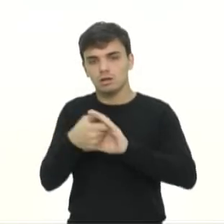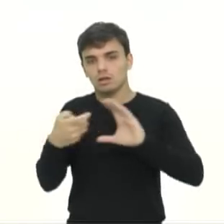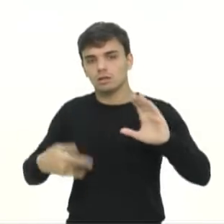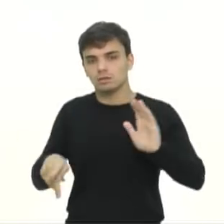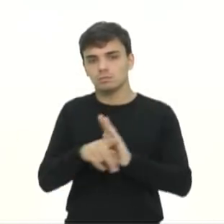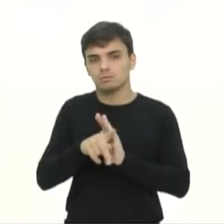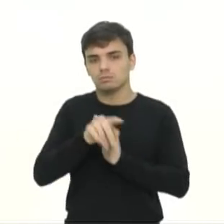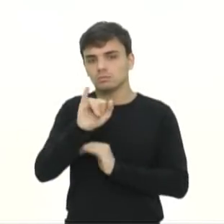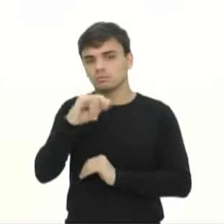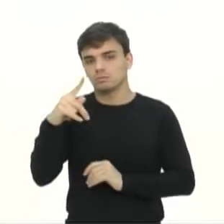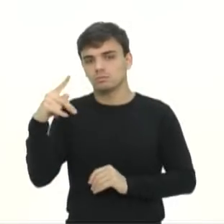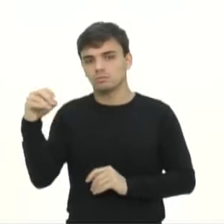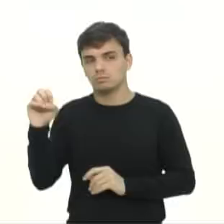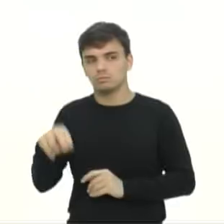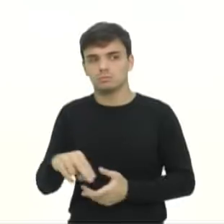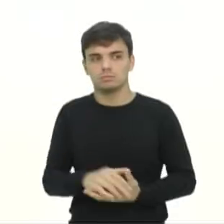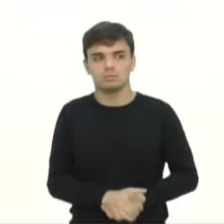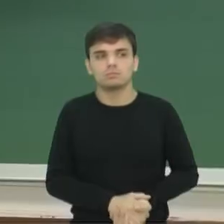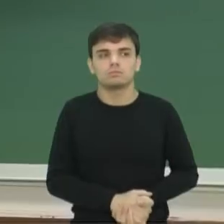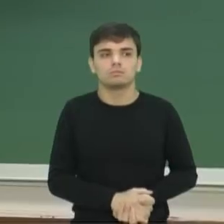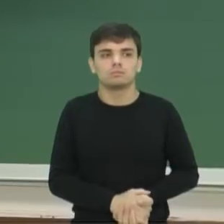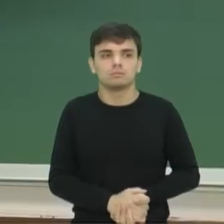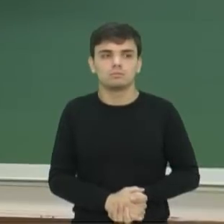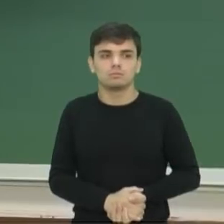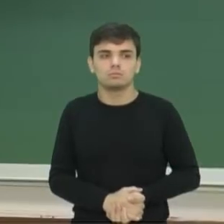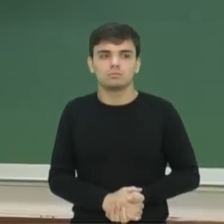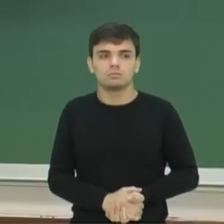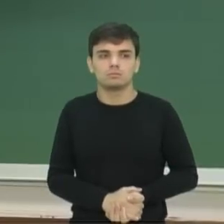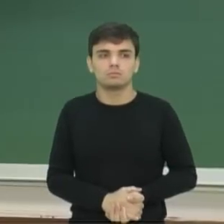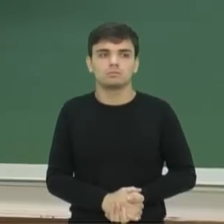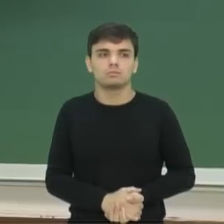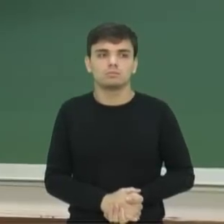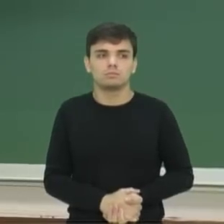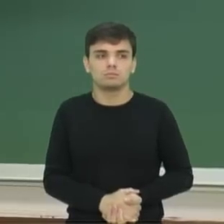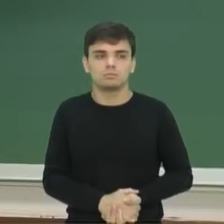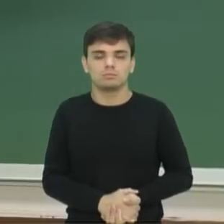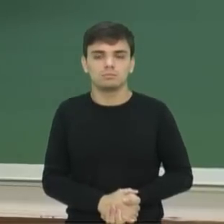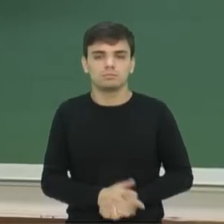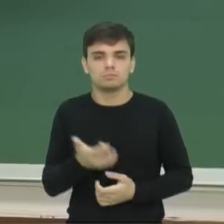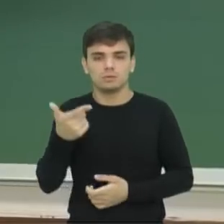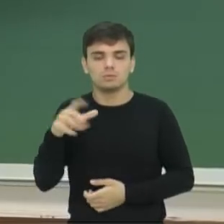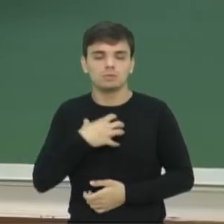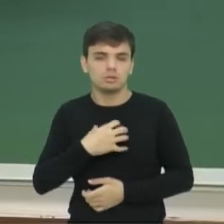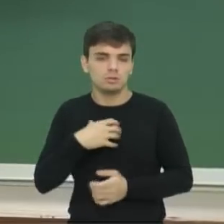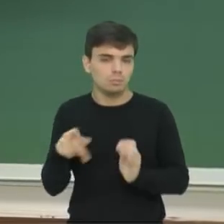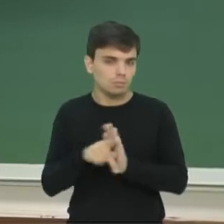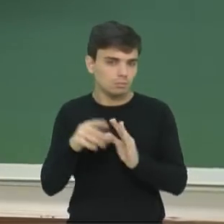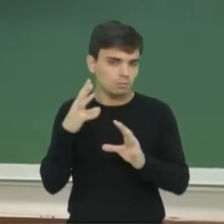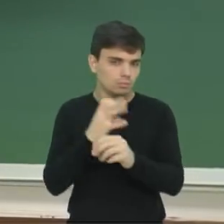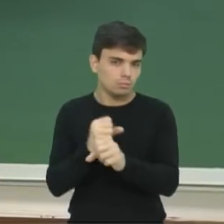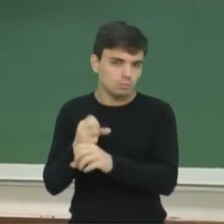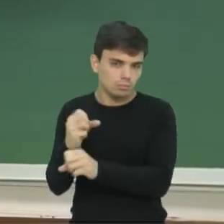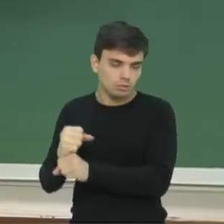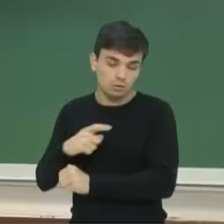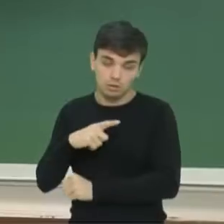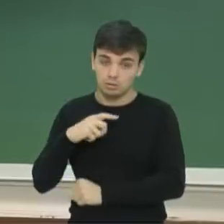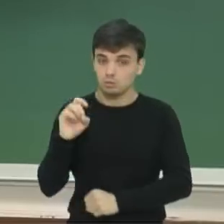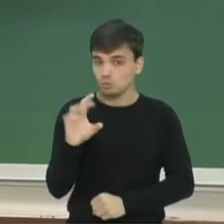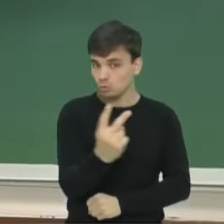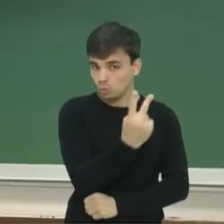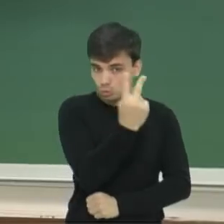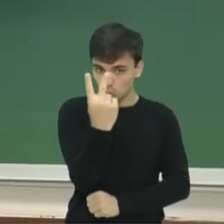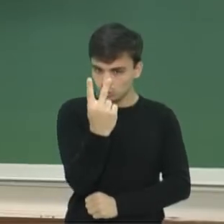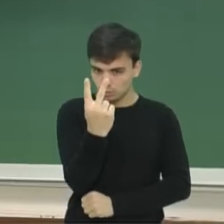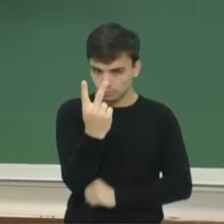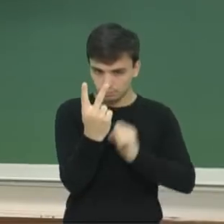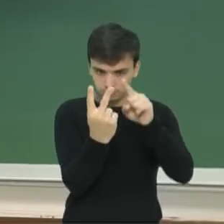ippon. Tá aqui a forma de pontuação. A outra forma de pontuação, hoje existem apenas 2 formas de